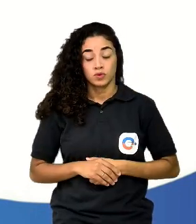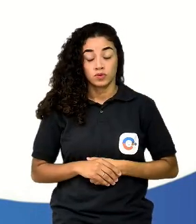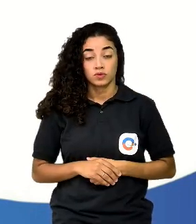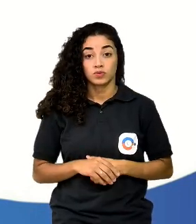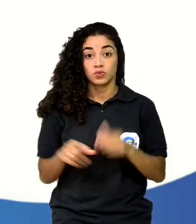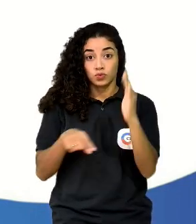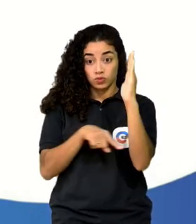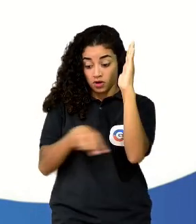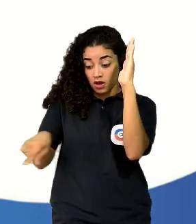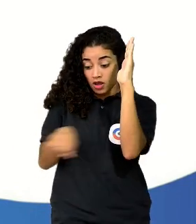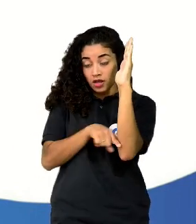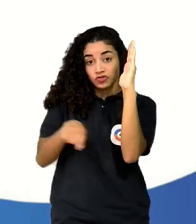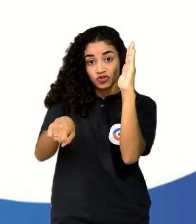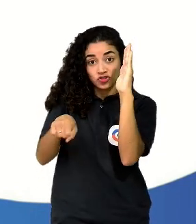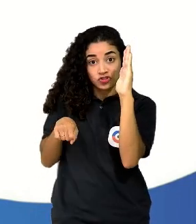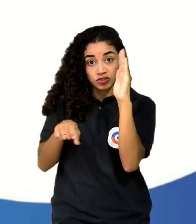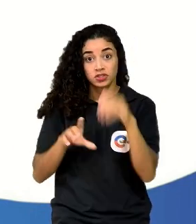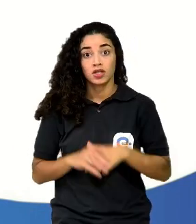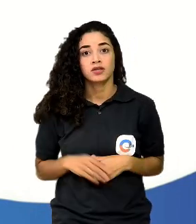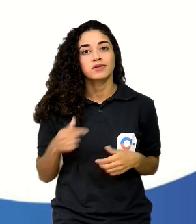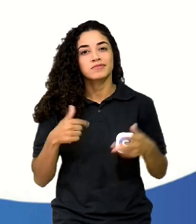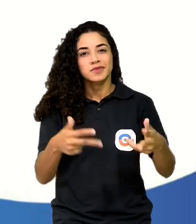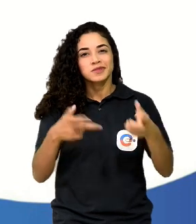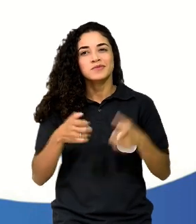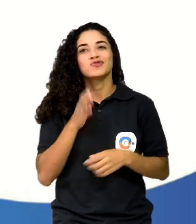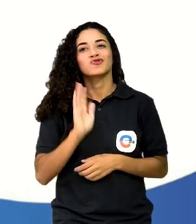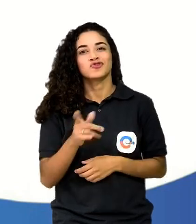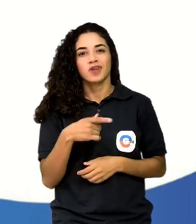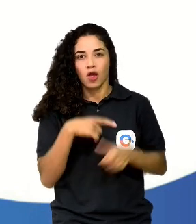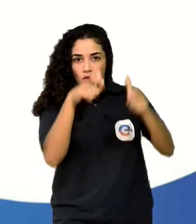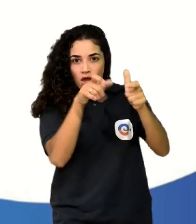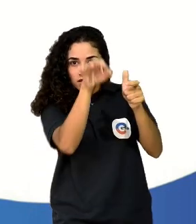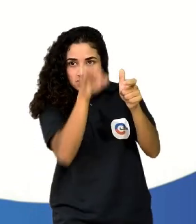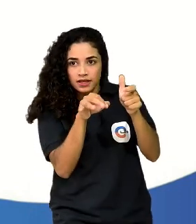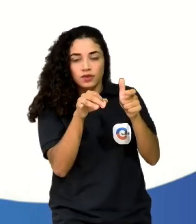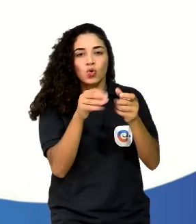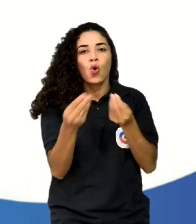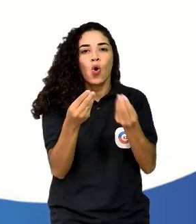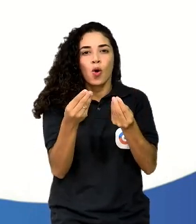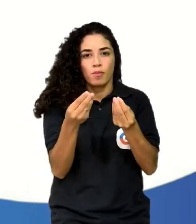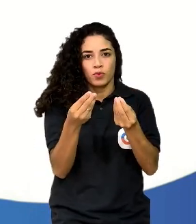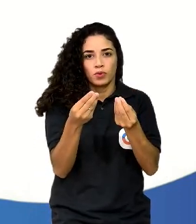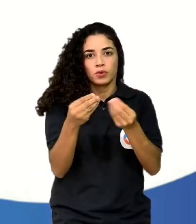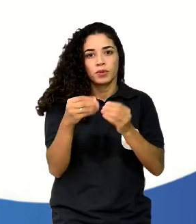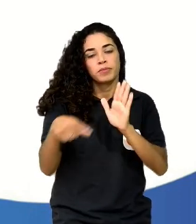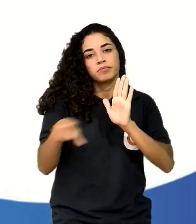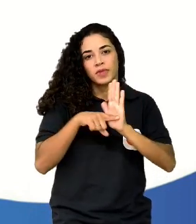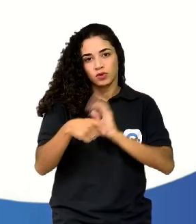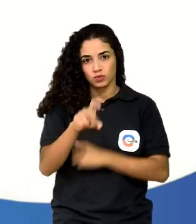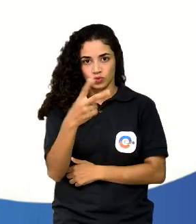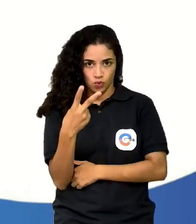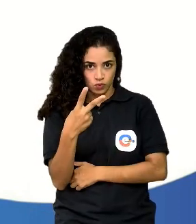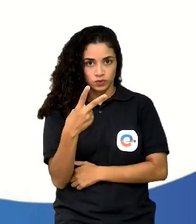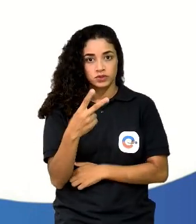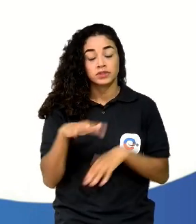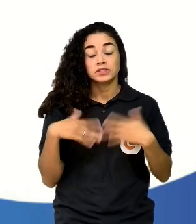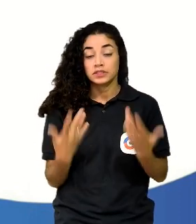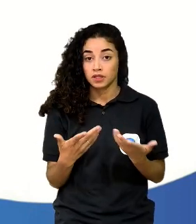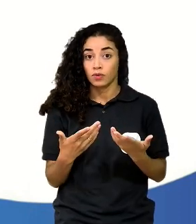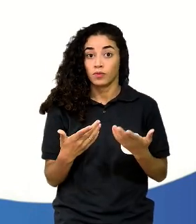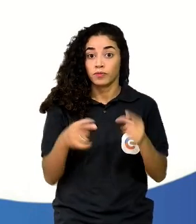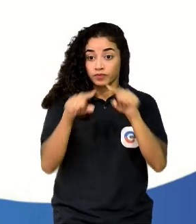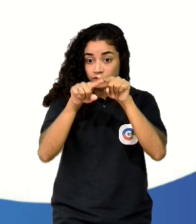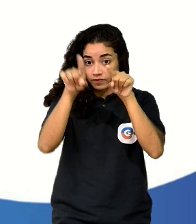X. Veja que ele está na posição menos 2. Então, a coordenada X deste ponto